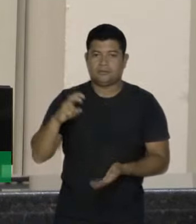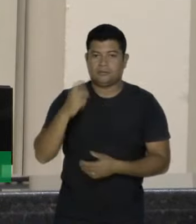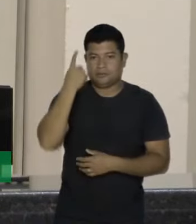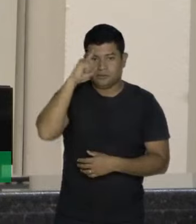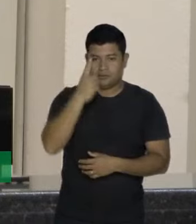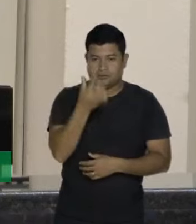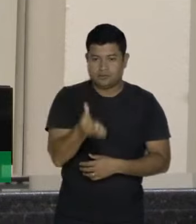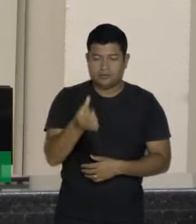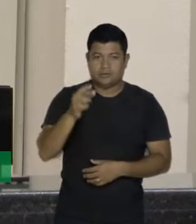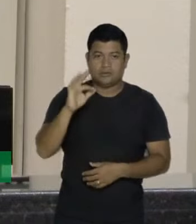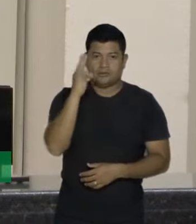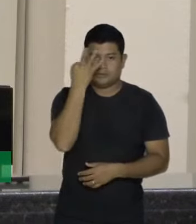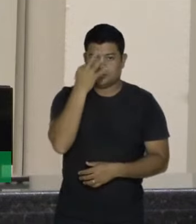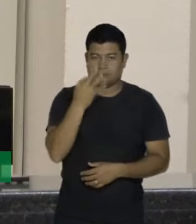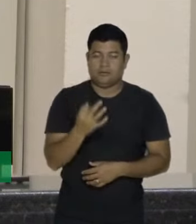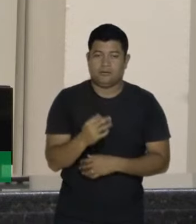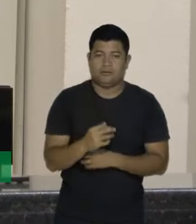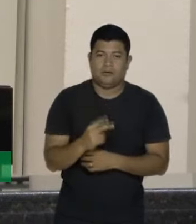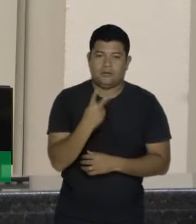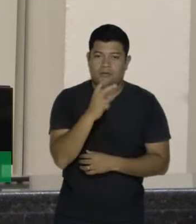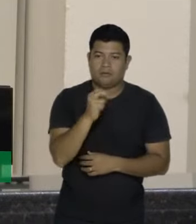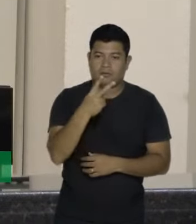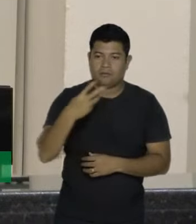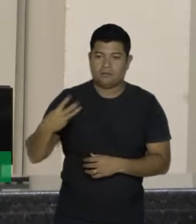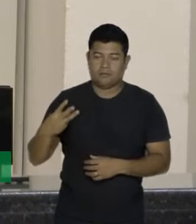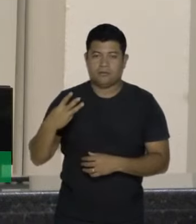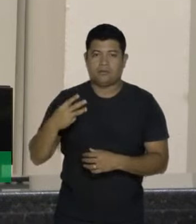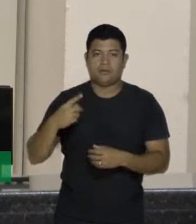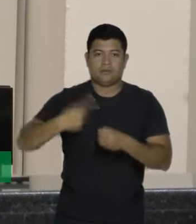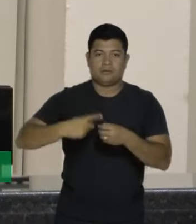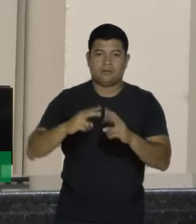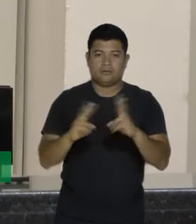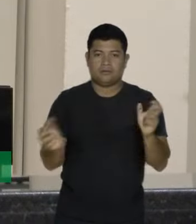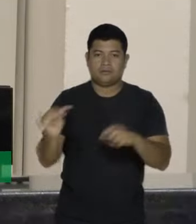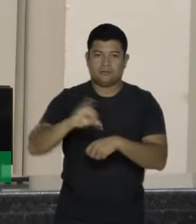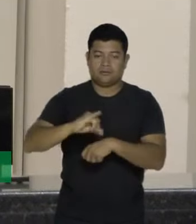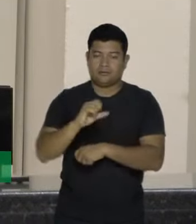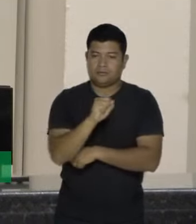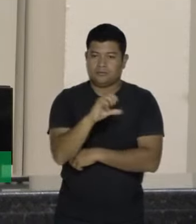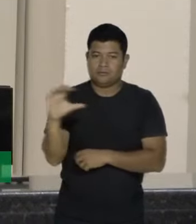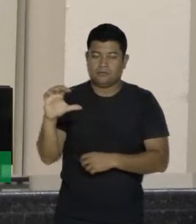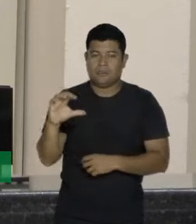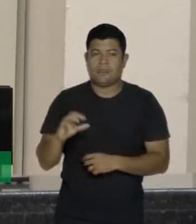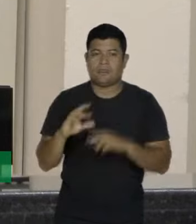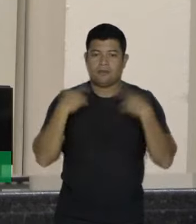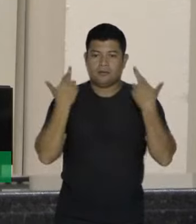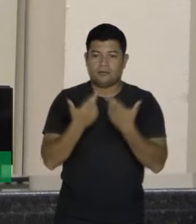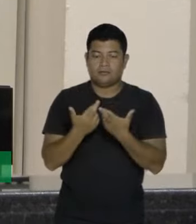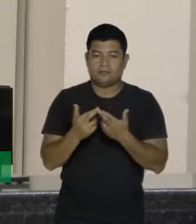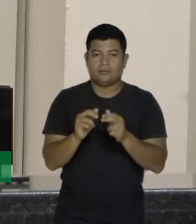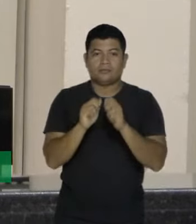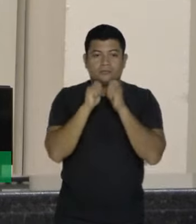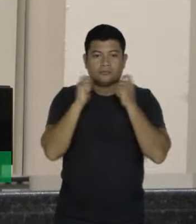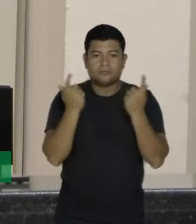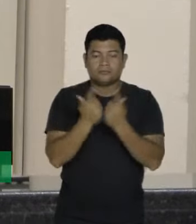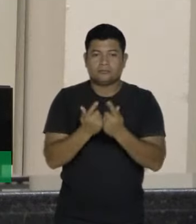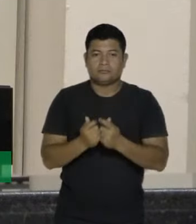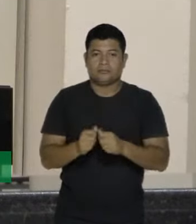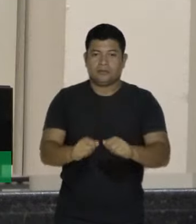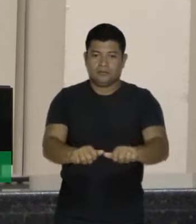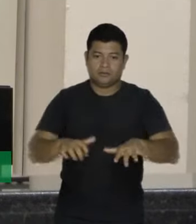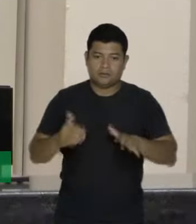de Florianópolis, capital do estado de Santa Catarina, reuniu-se a LESC em sessão extraordinária com a ordem do dia